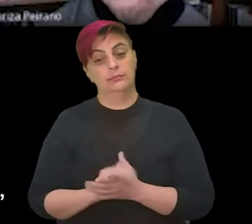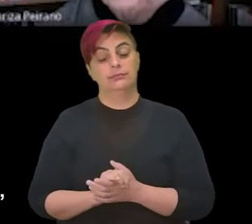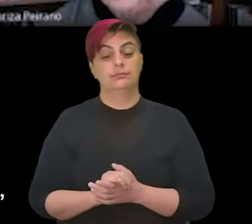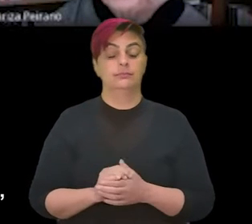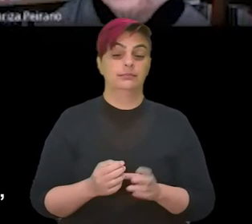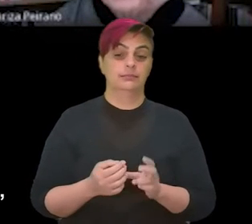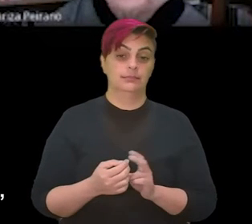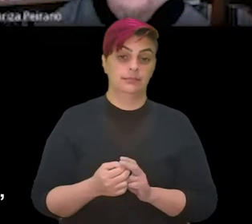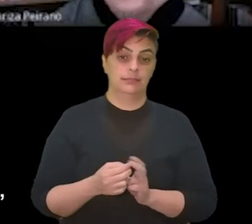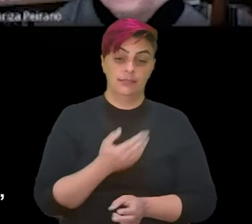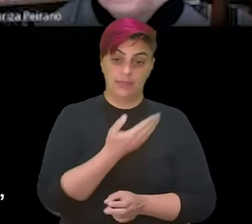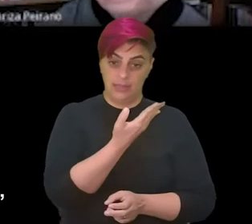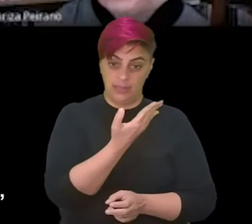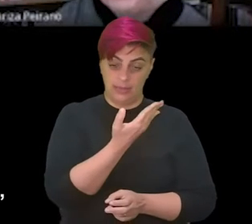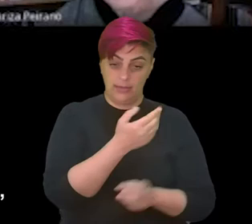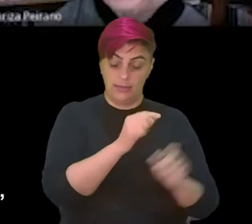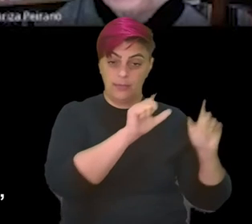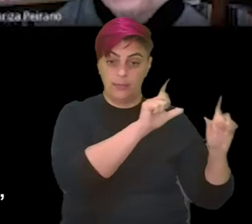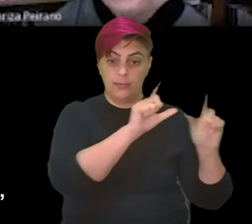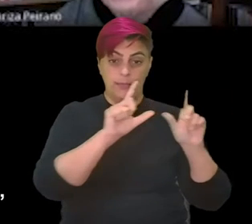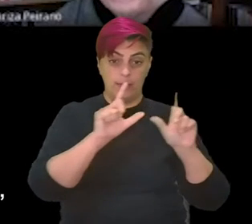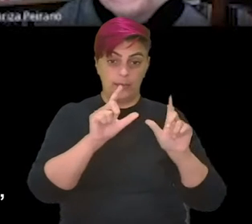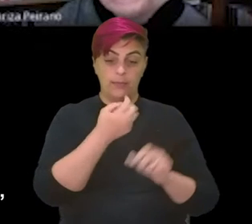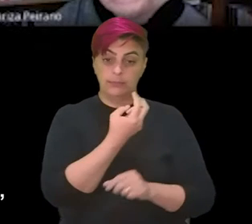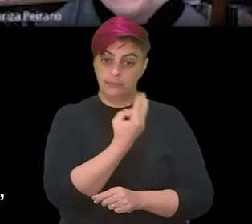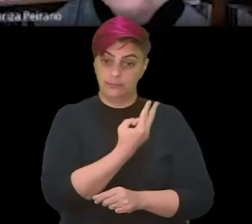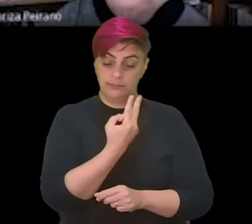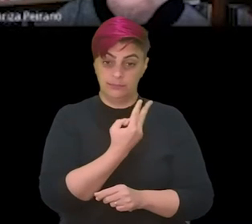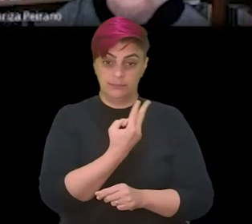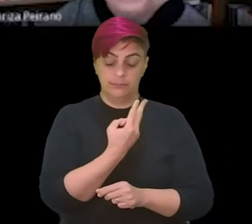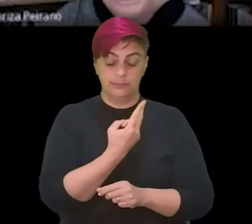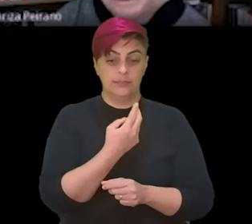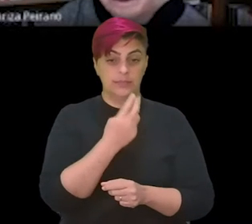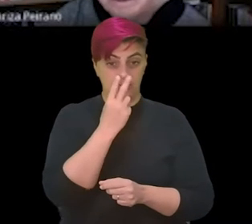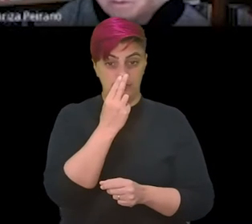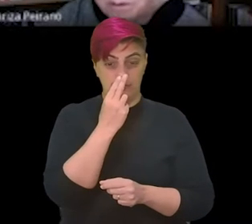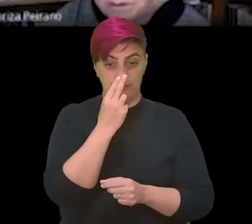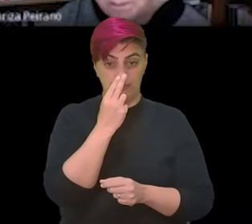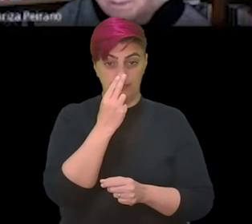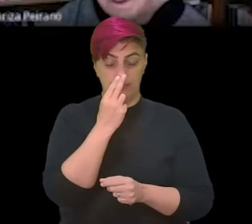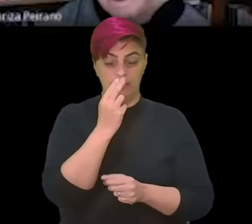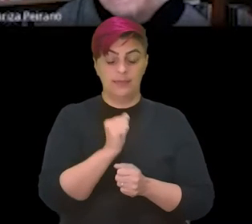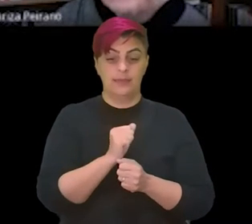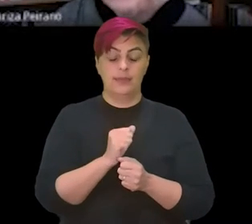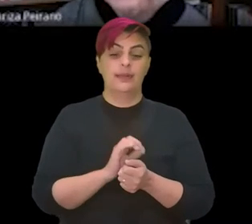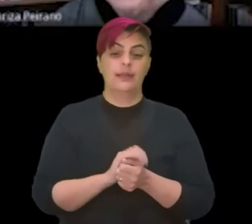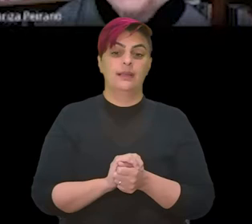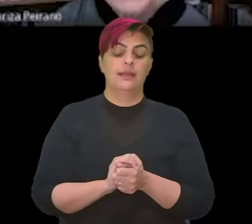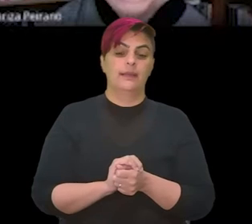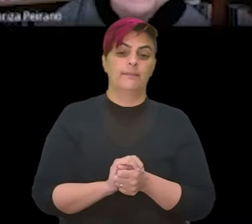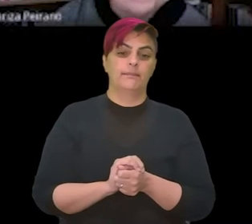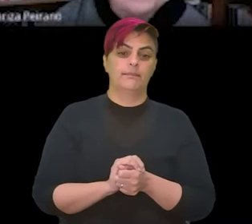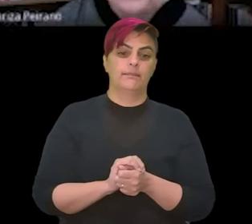obviamente, as duas primeiras imagens parecem pousadas, e tudo indica que foram,